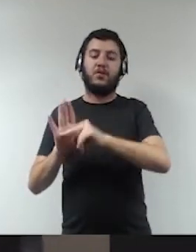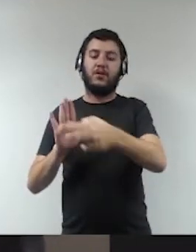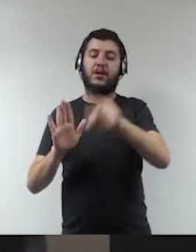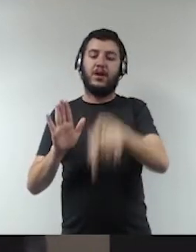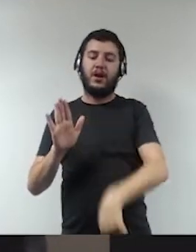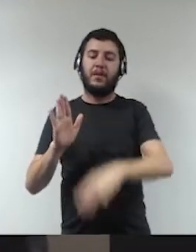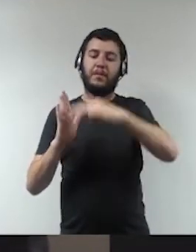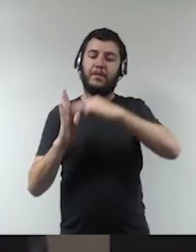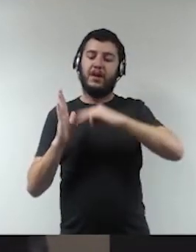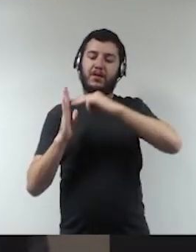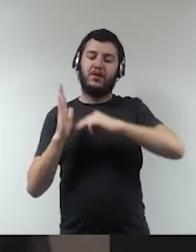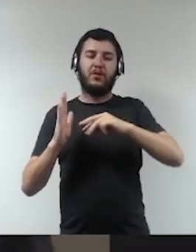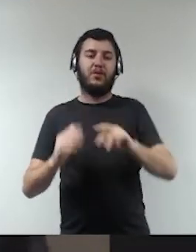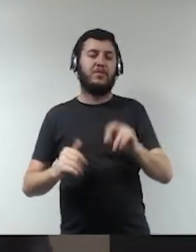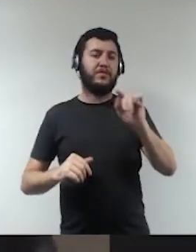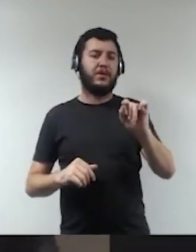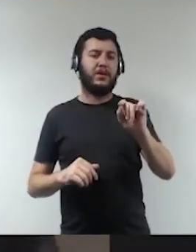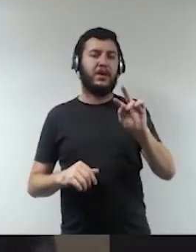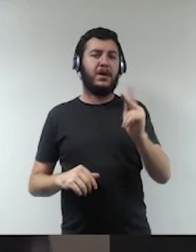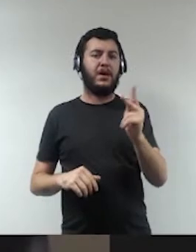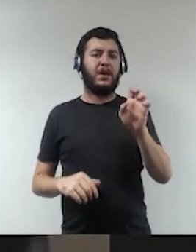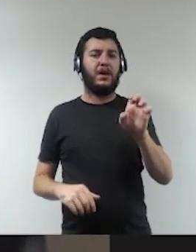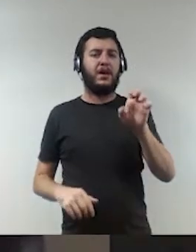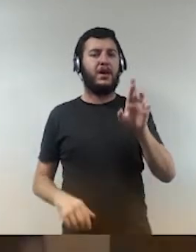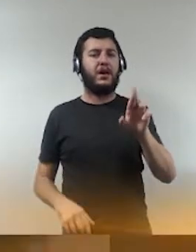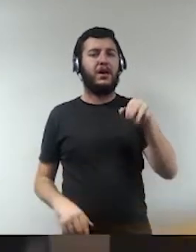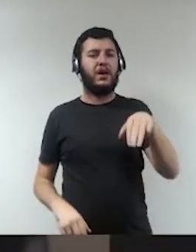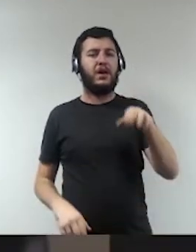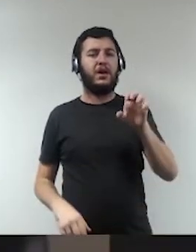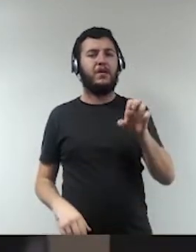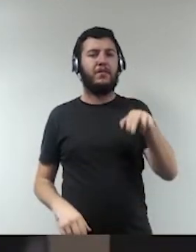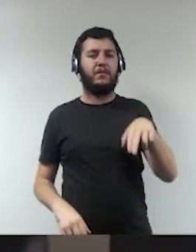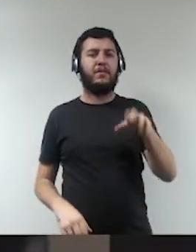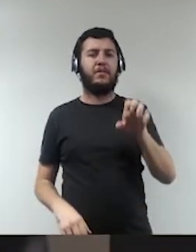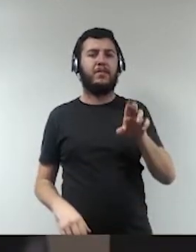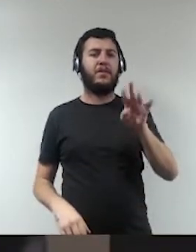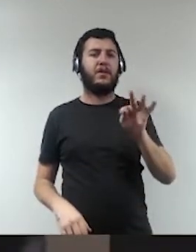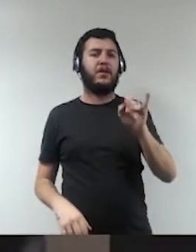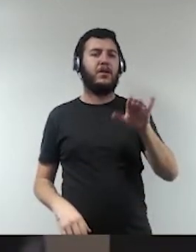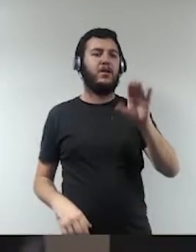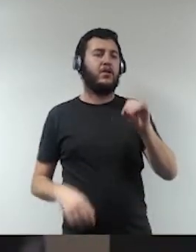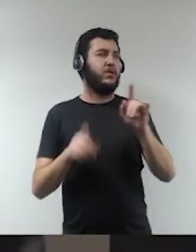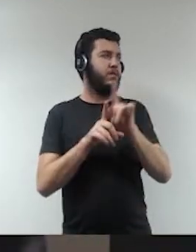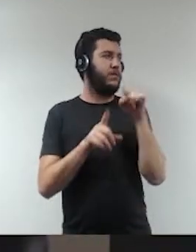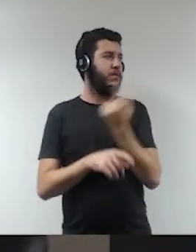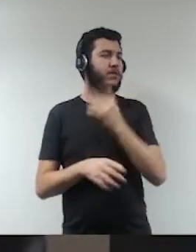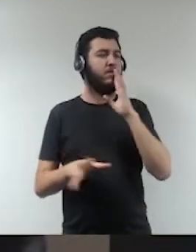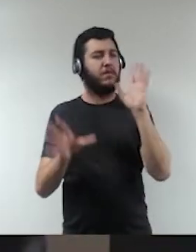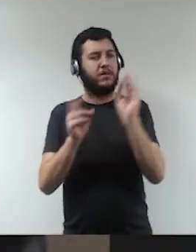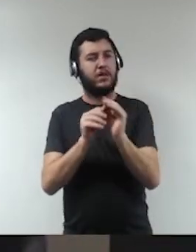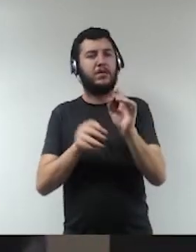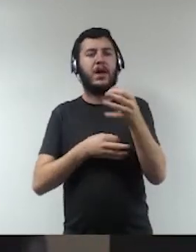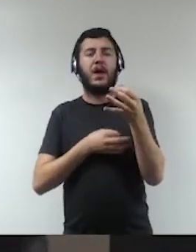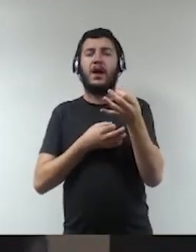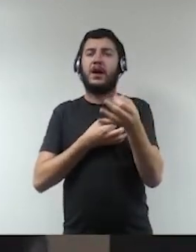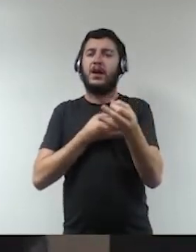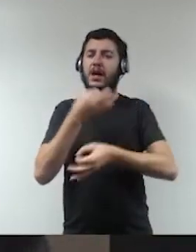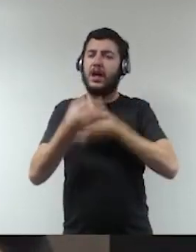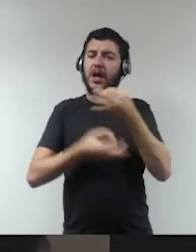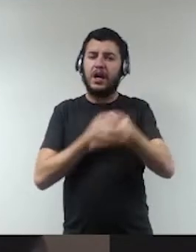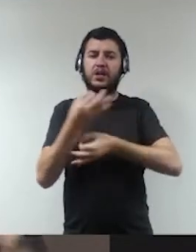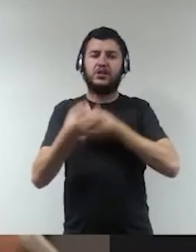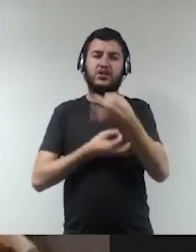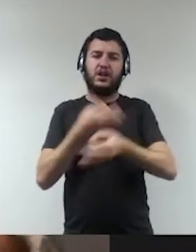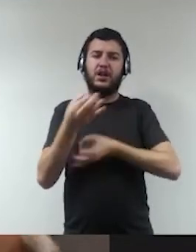hermenêutico. A crítica mais comum que se faz, portanto, ao consequencialismo tende a